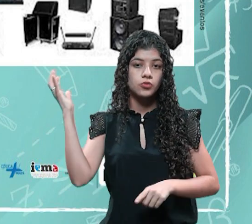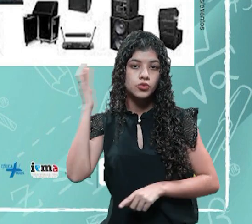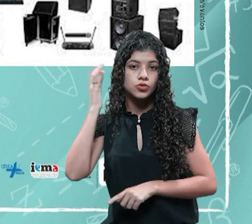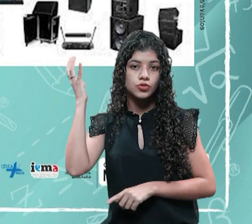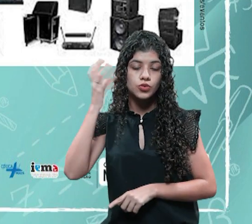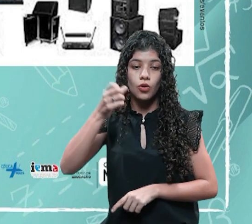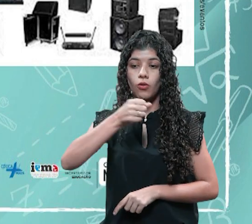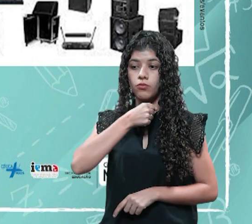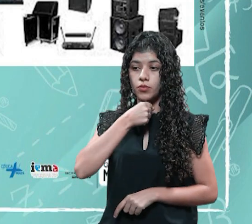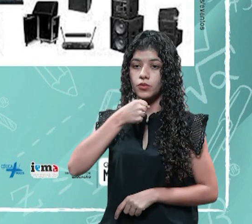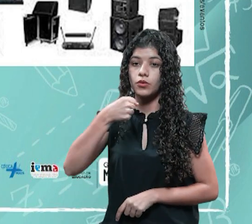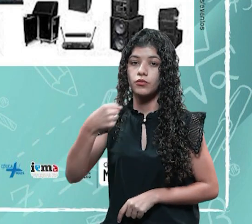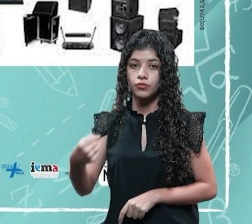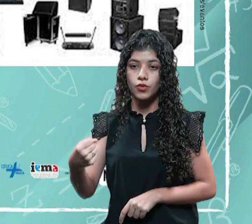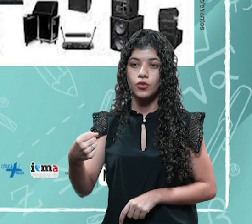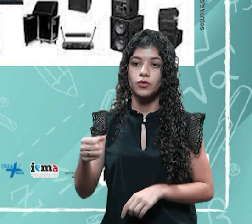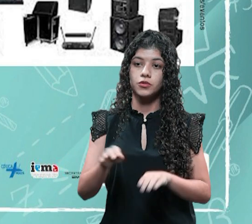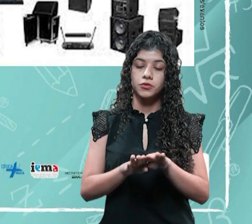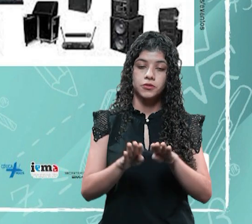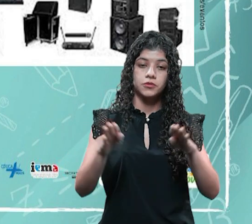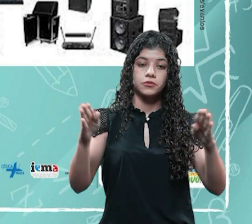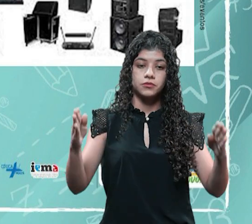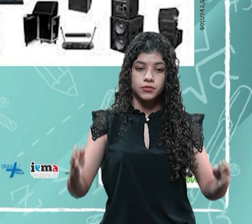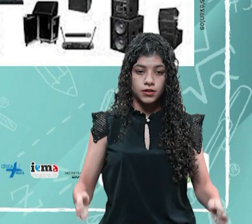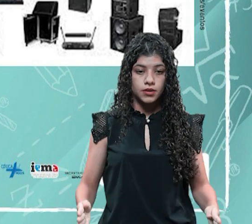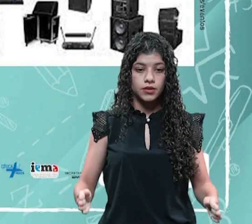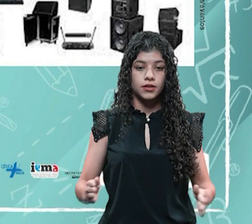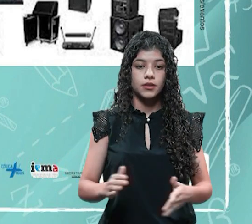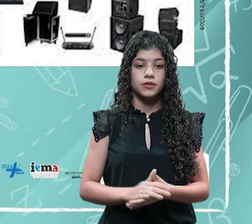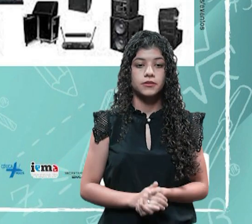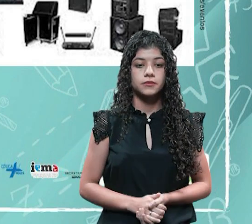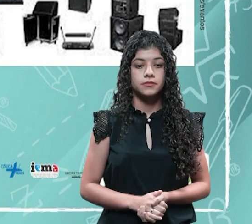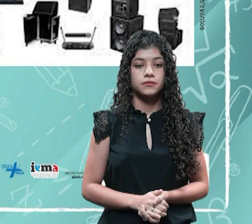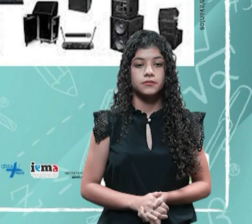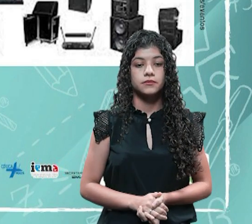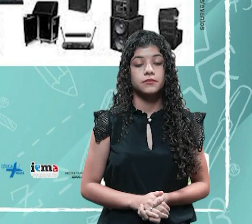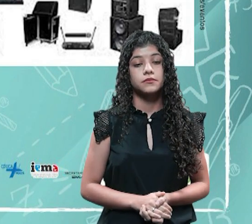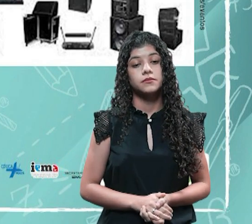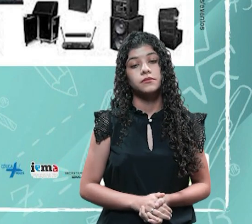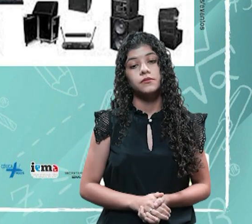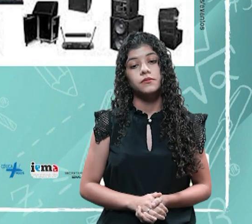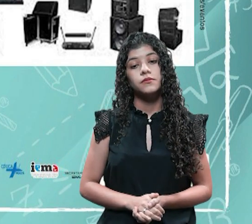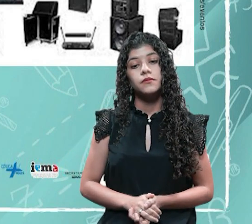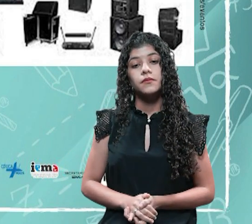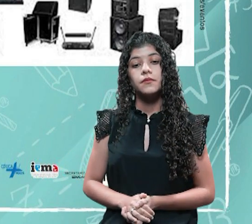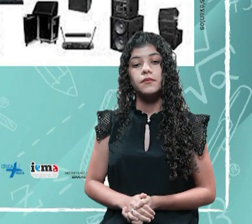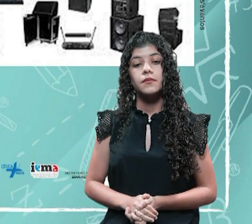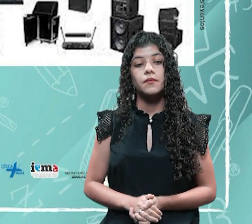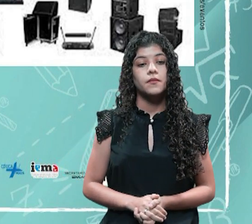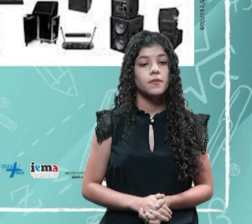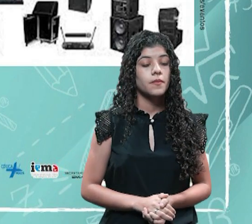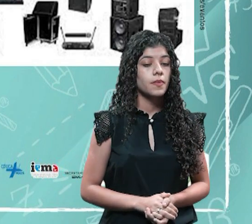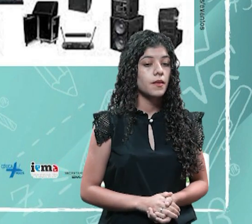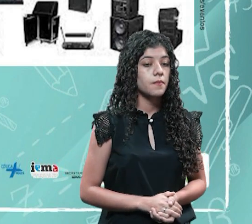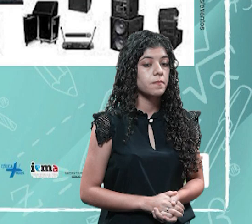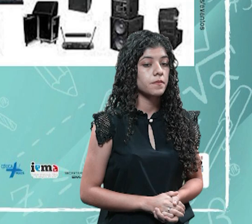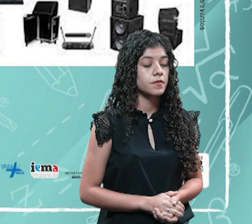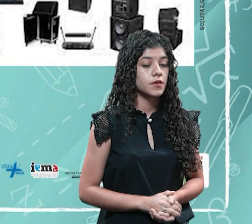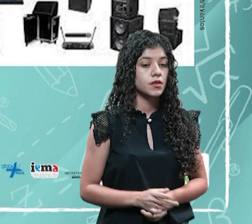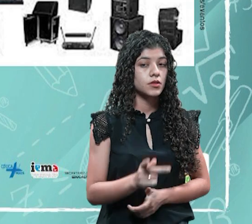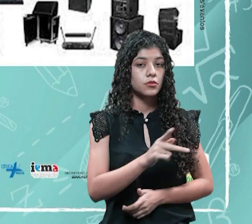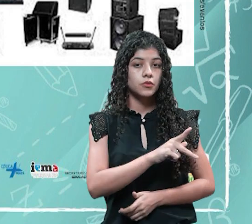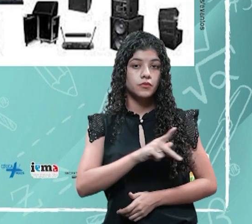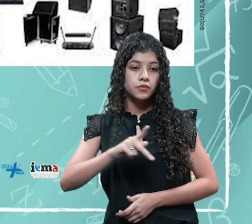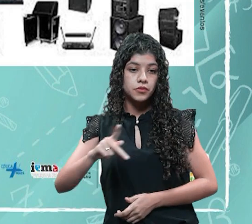amplificador, microfone de lapela, mesa, pedestal, sem fio, um flip chart, se for um professor